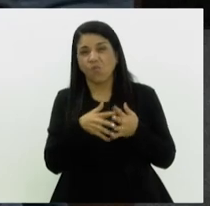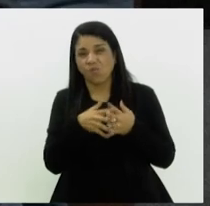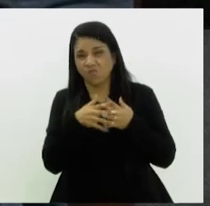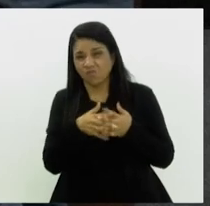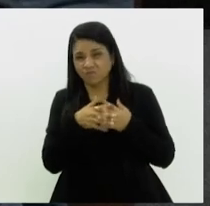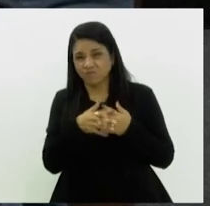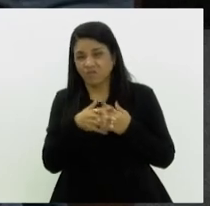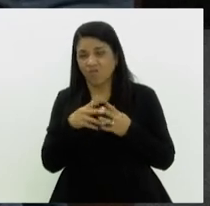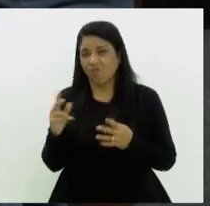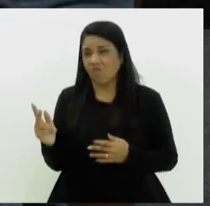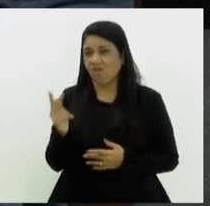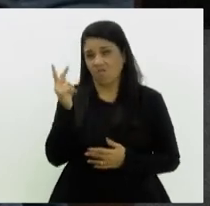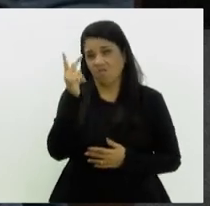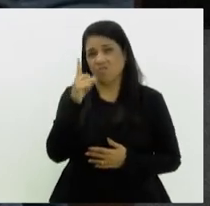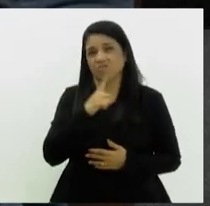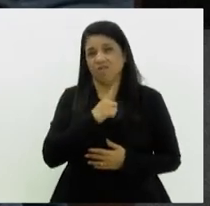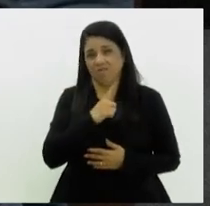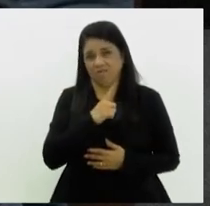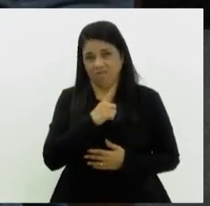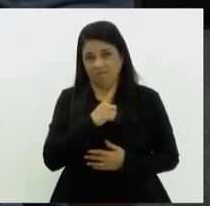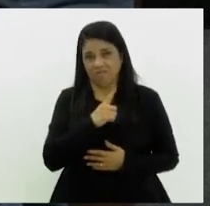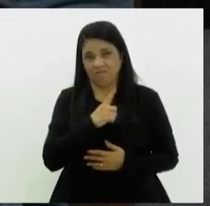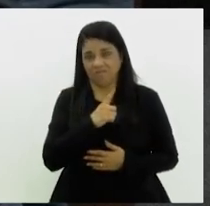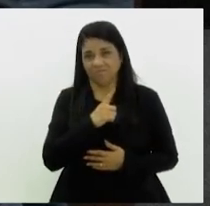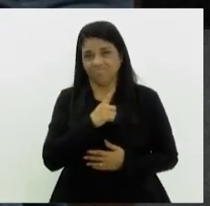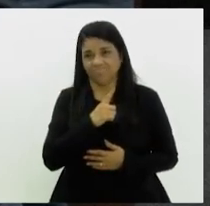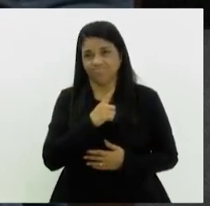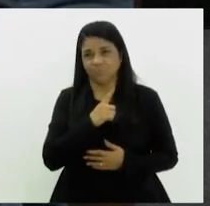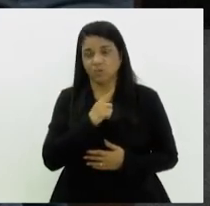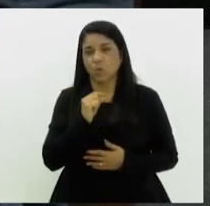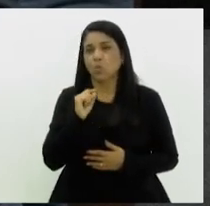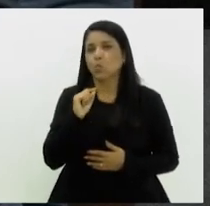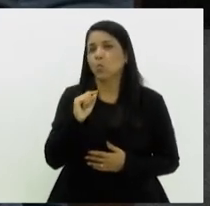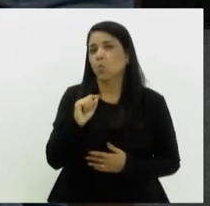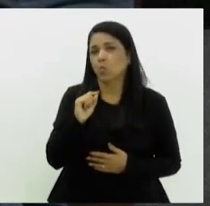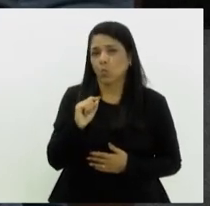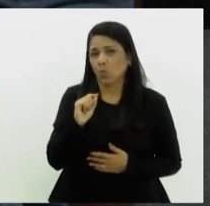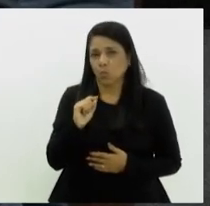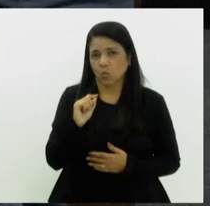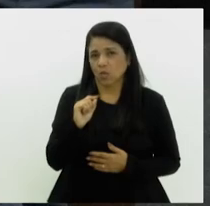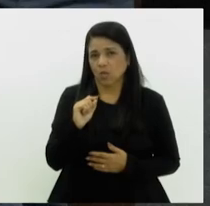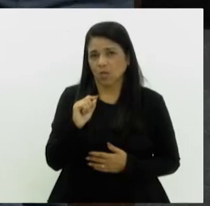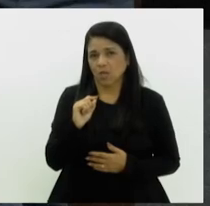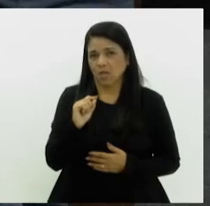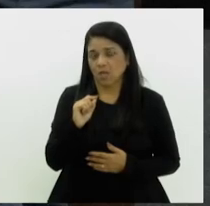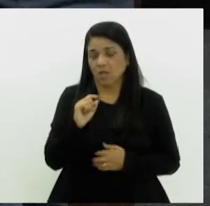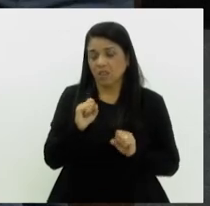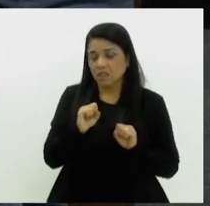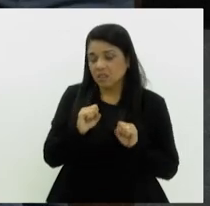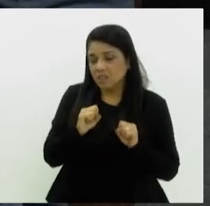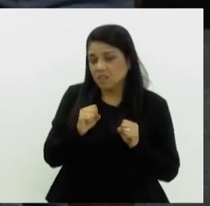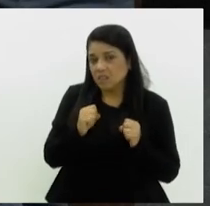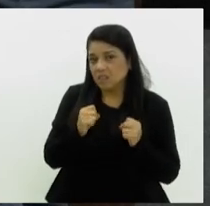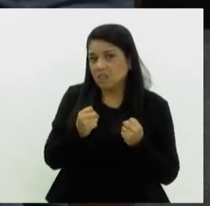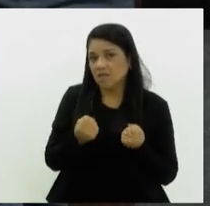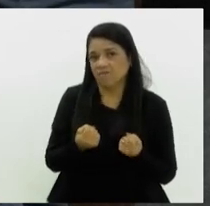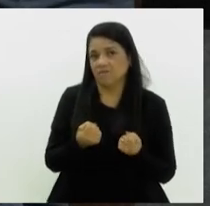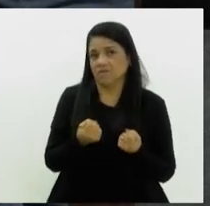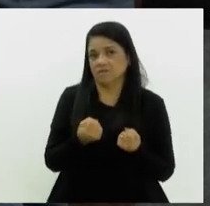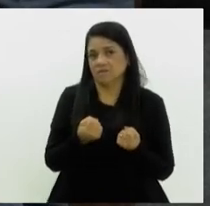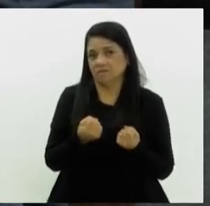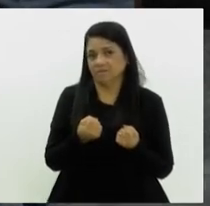de valores e do que seja a defesa